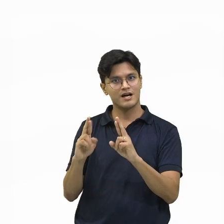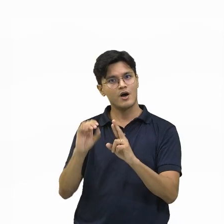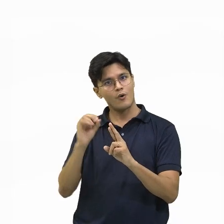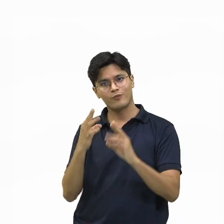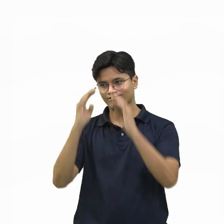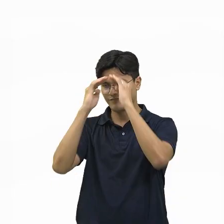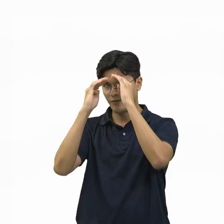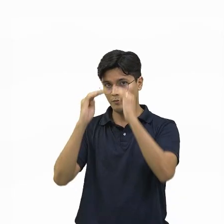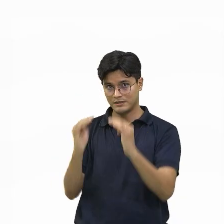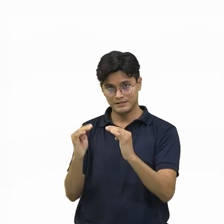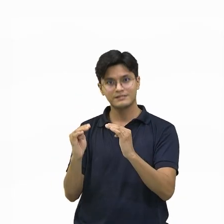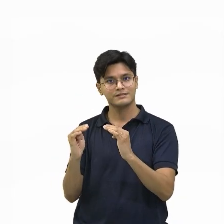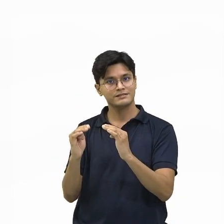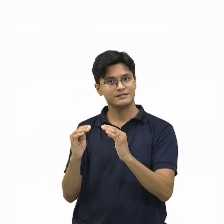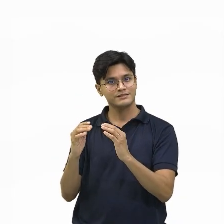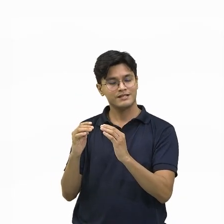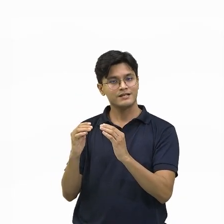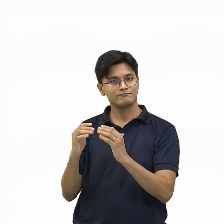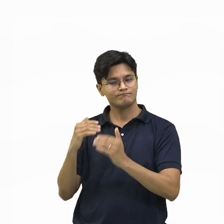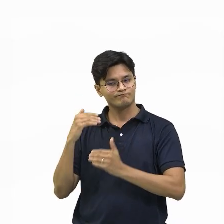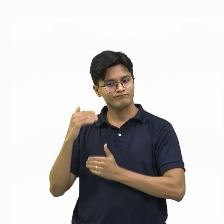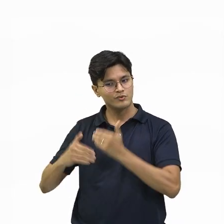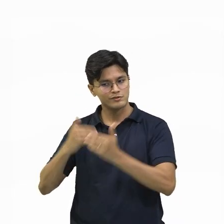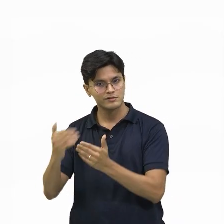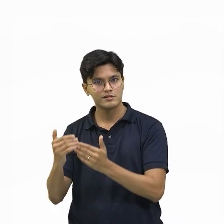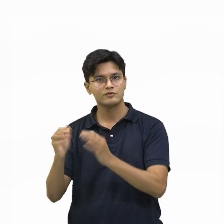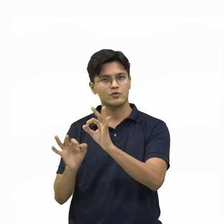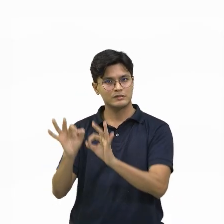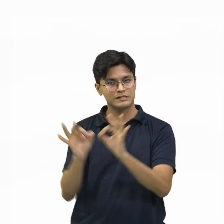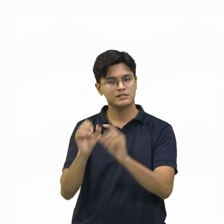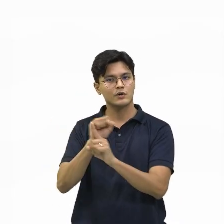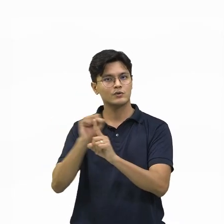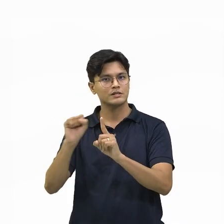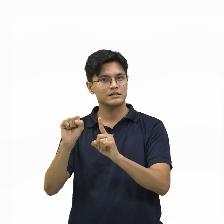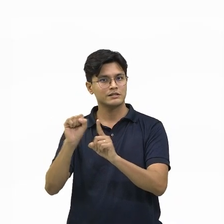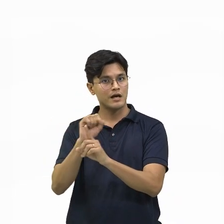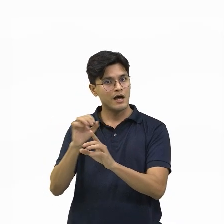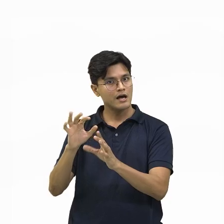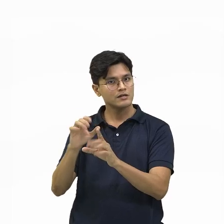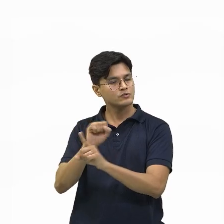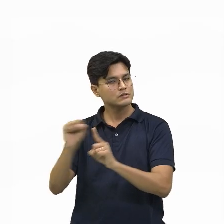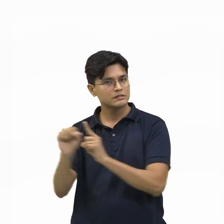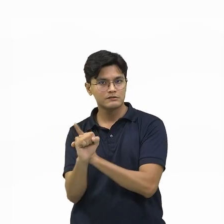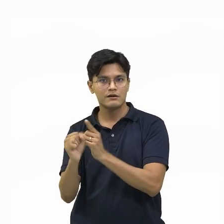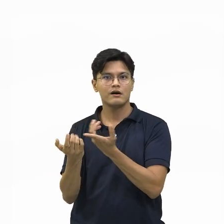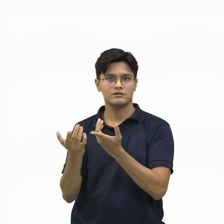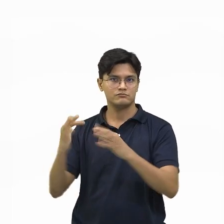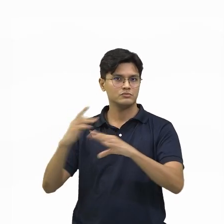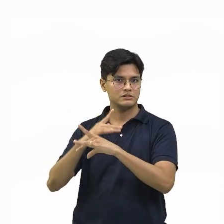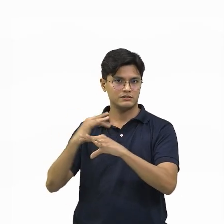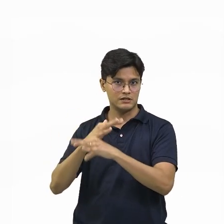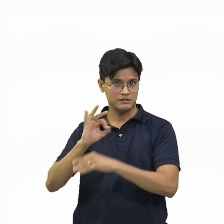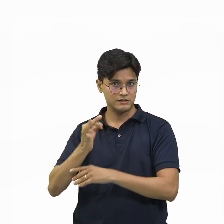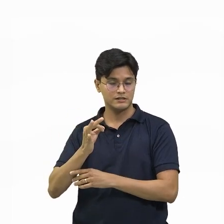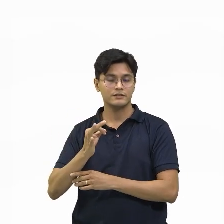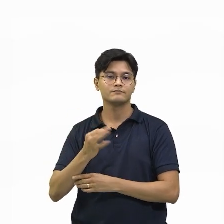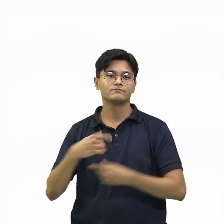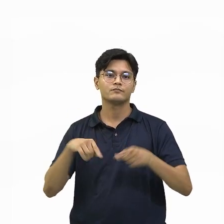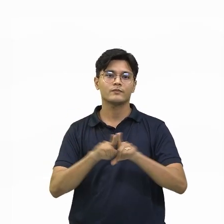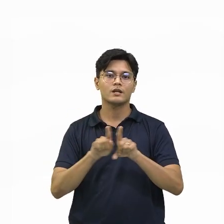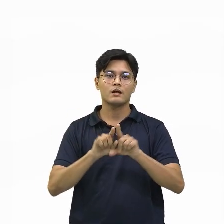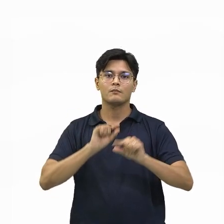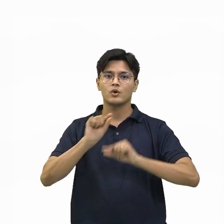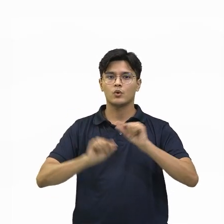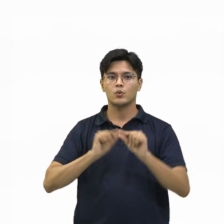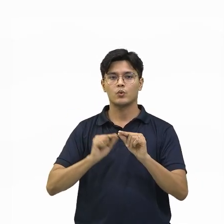ou desrespeitasse o processo democrático estabelecido até então. Além do estabelecimento